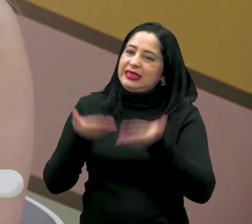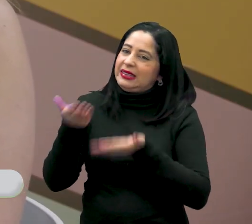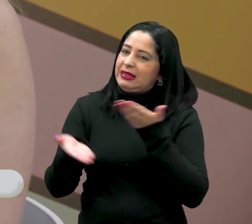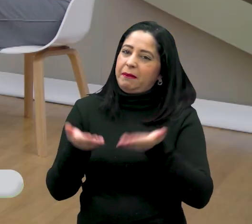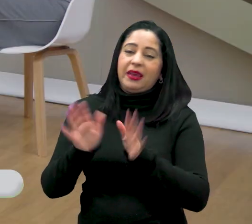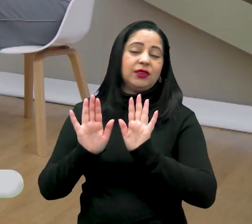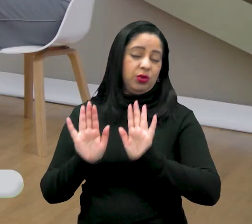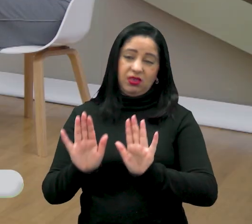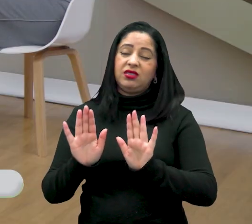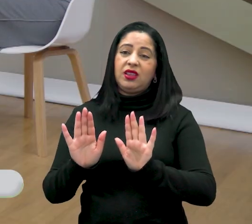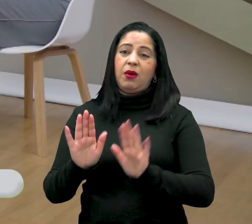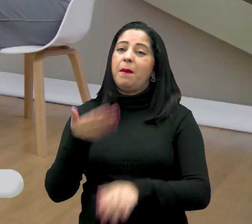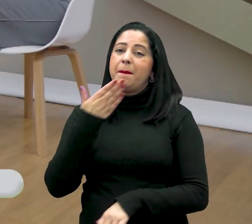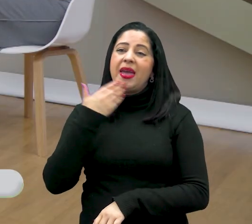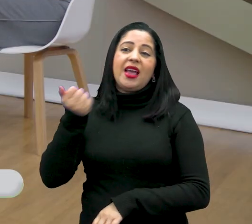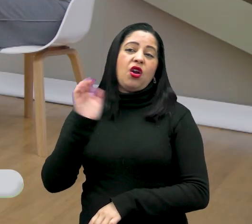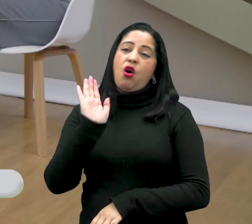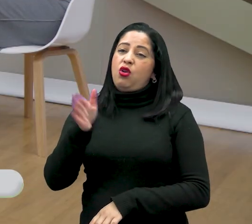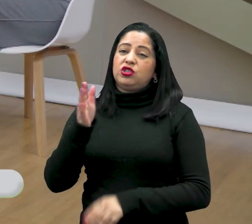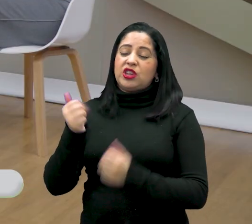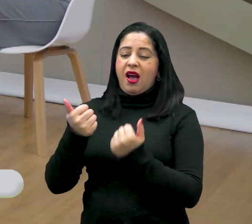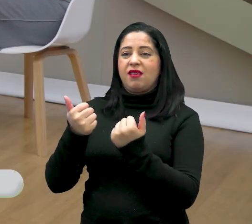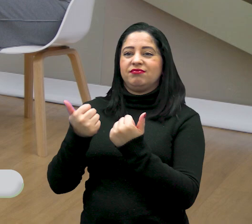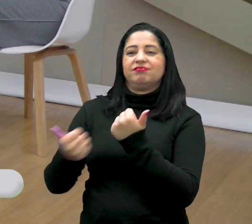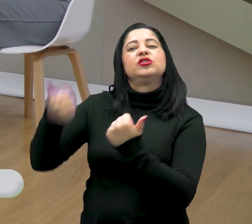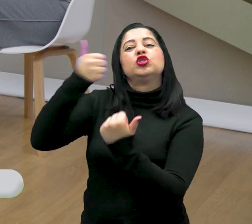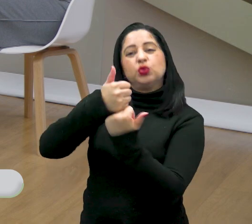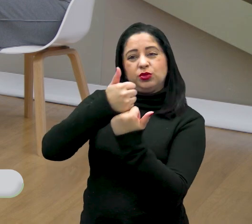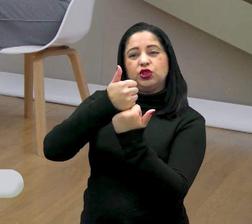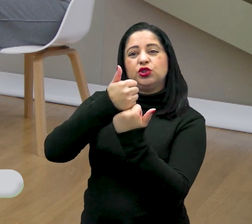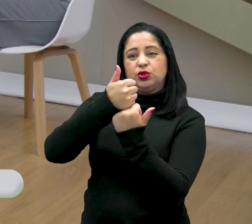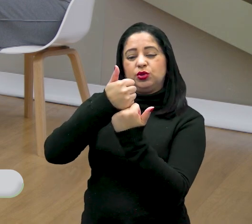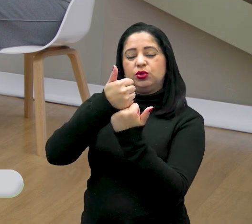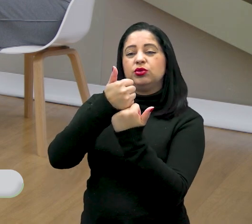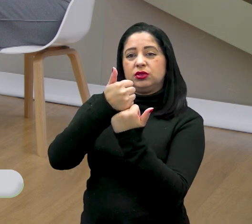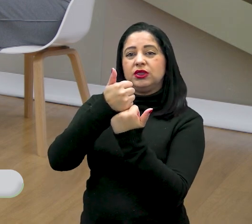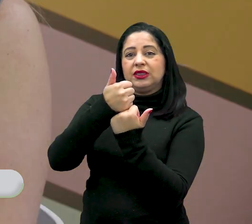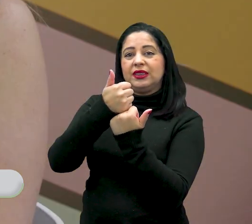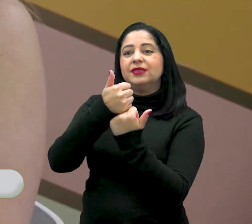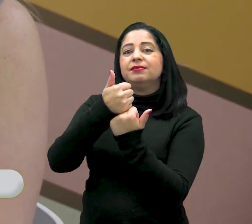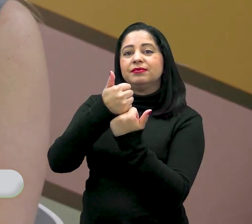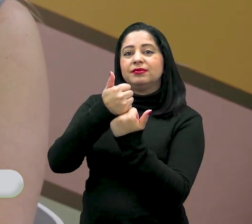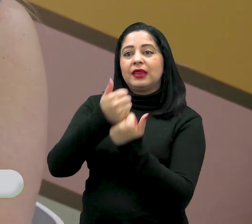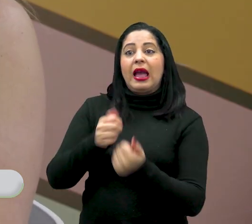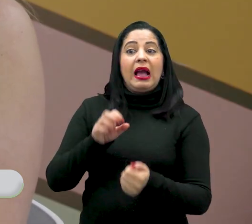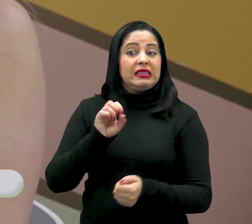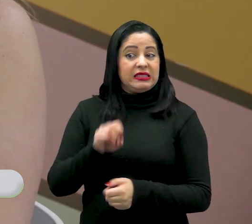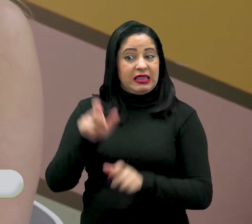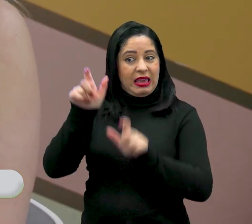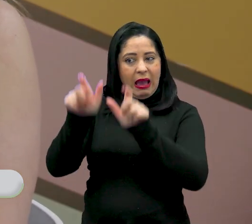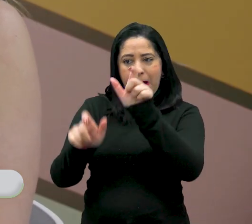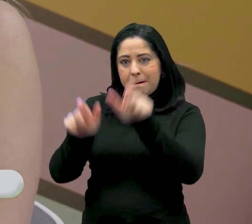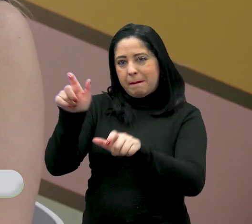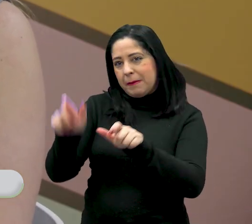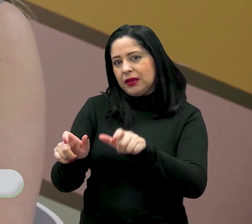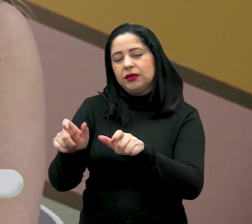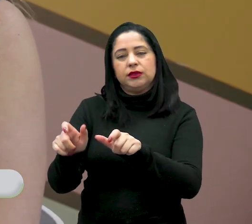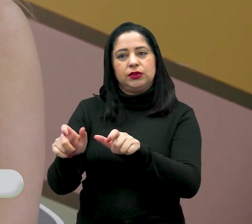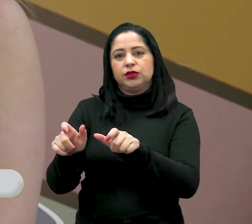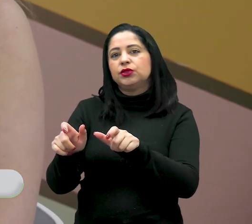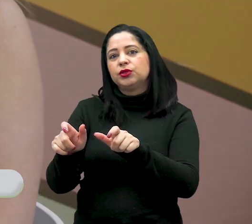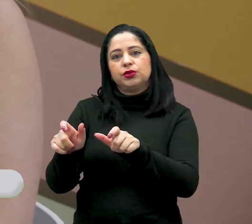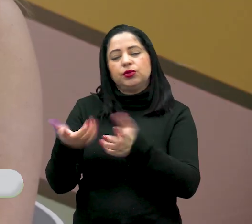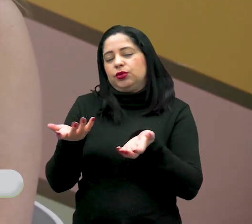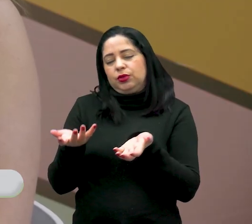ser a primeira opção. Sim. Nesses casos, a gente já indica a prótese de cara. A não ser que seja um paciente que não tem condições clínicas de fazer